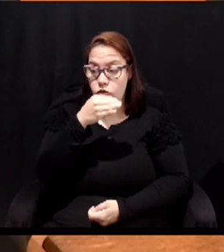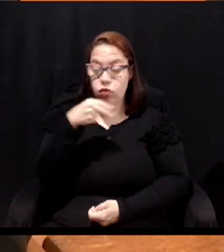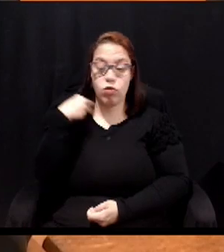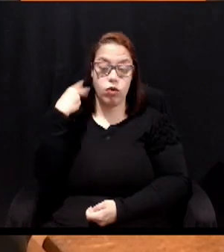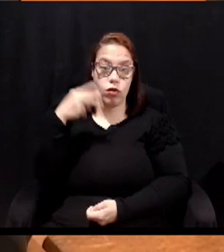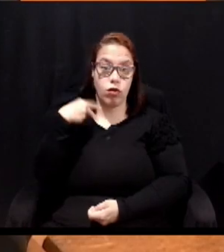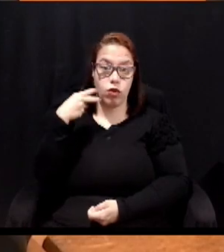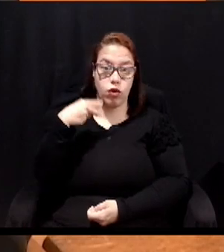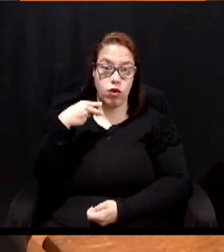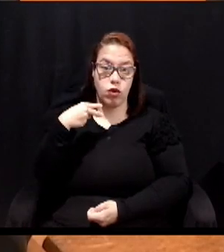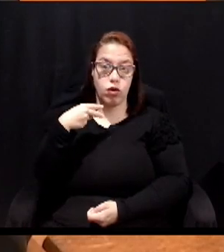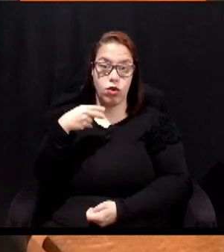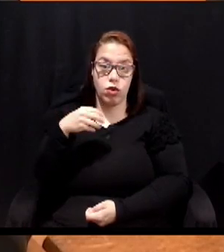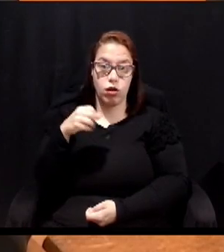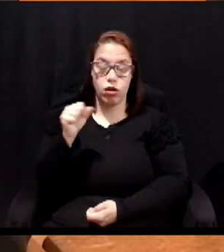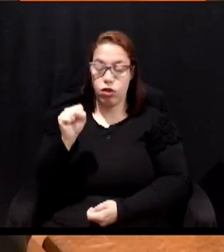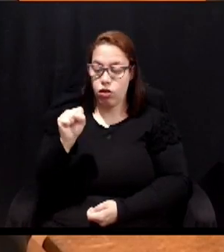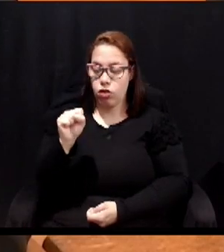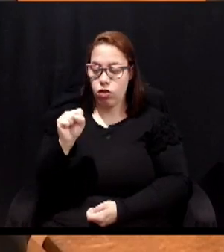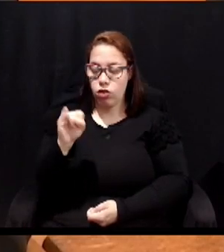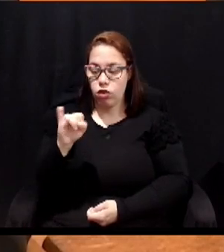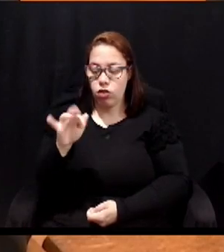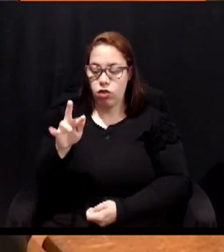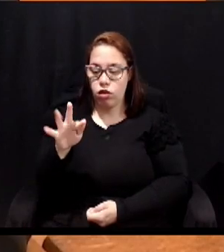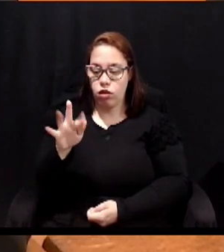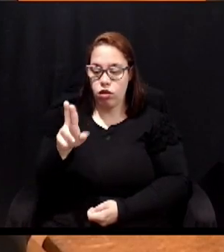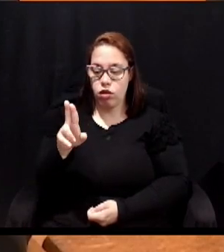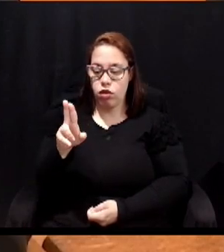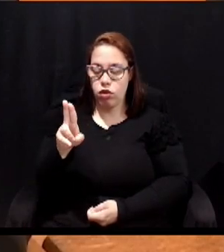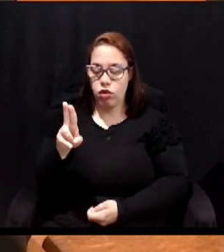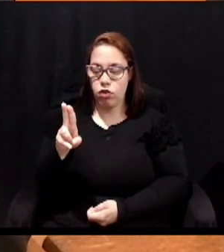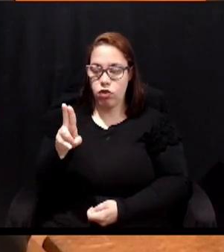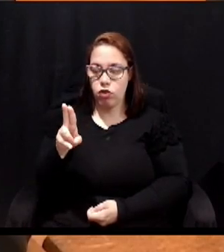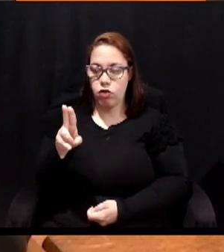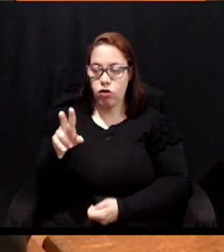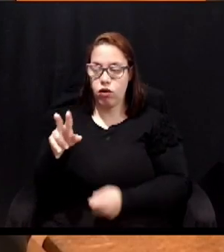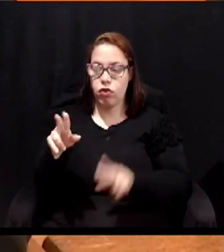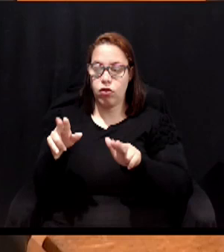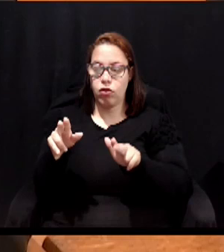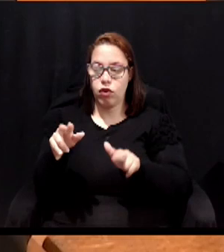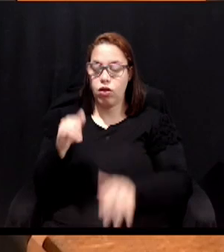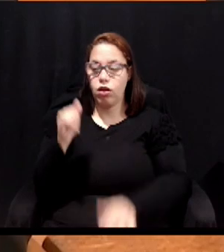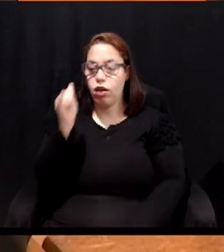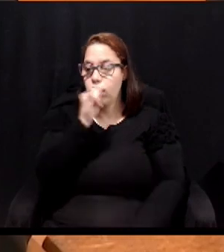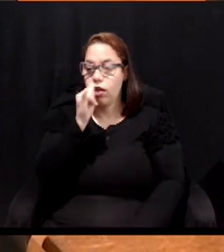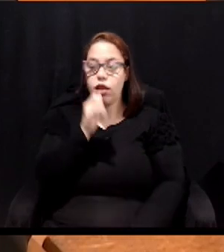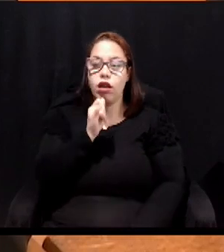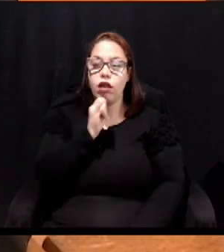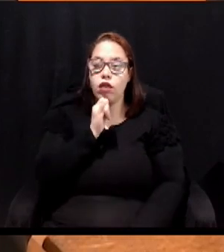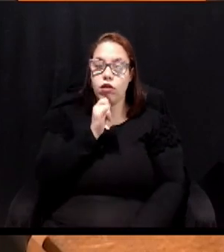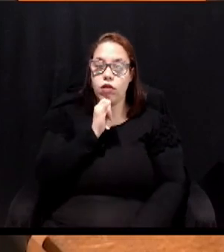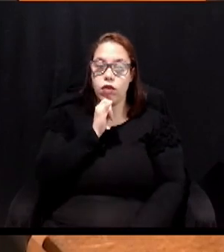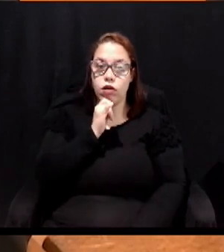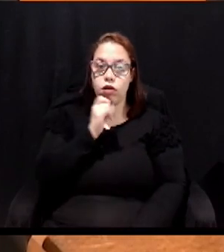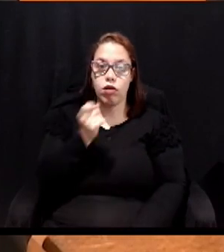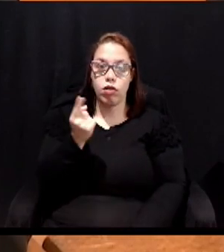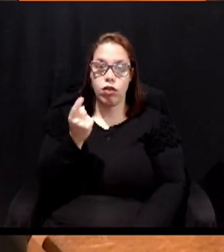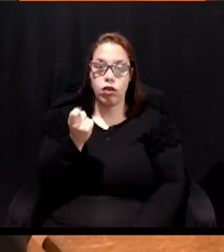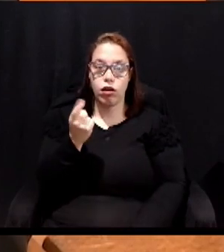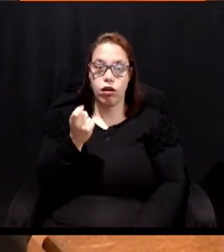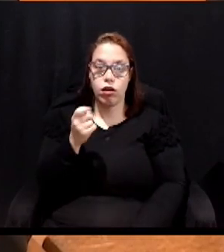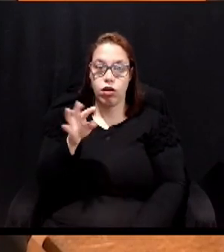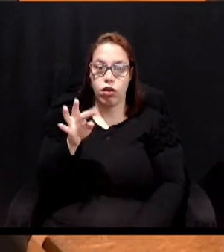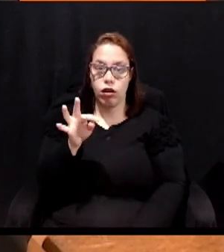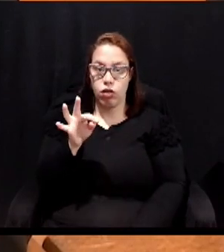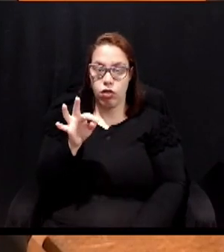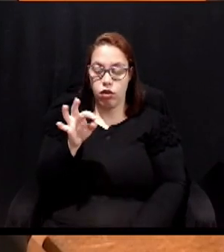cidade irmã, né? E na Itália tem várias cidades, por exemplo, eu estou estranhando aqui não ter, porque Torino foi